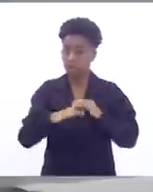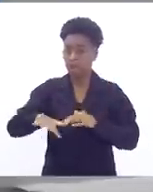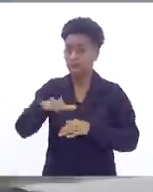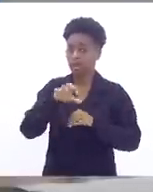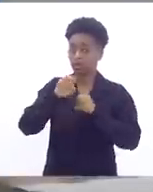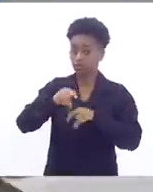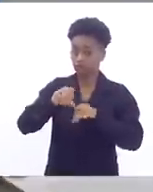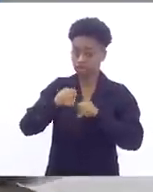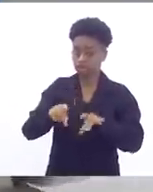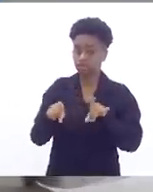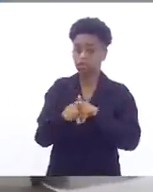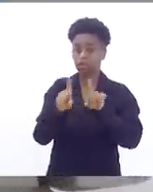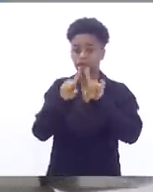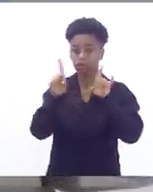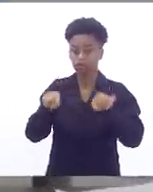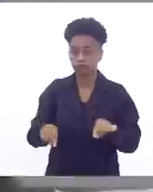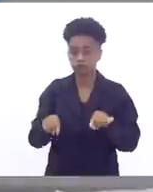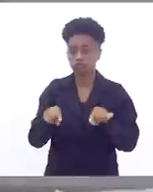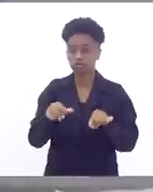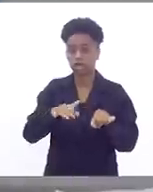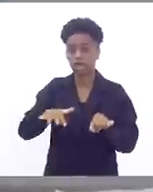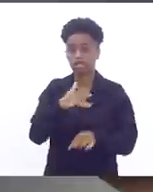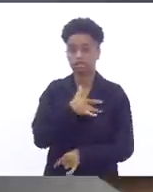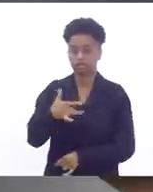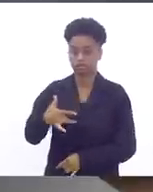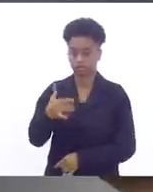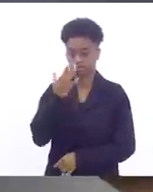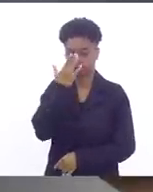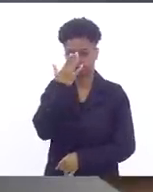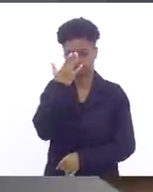e os servidores da Saúde